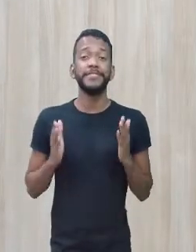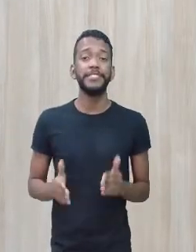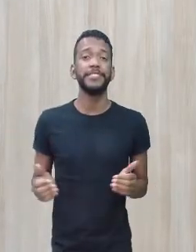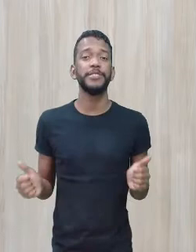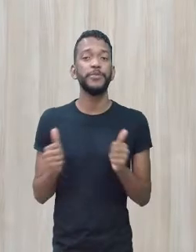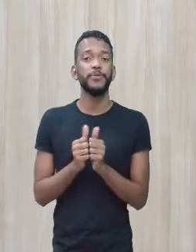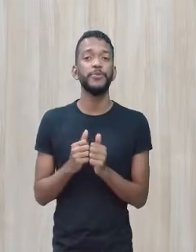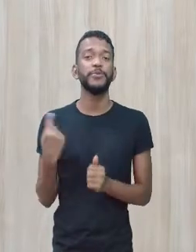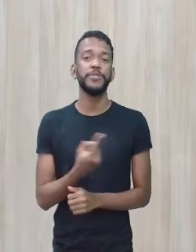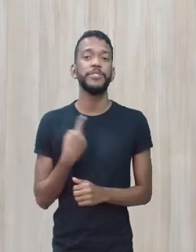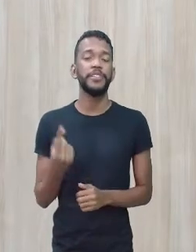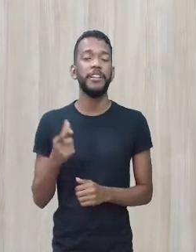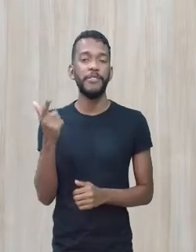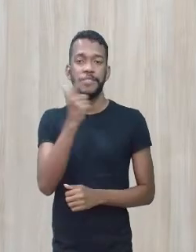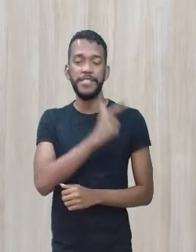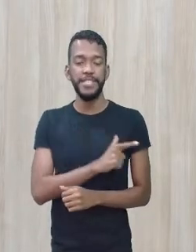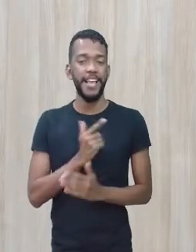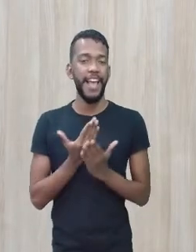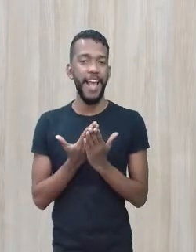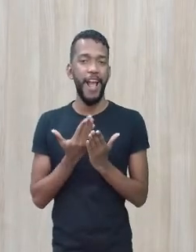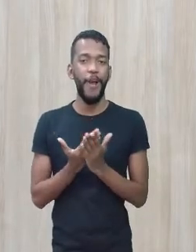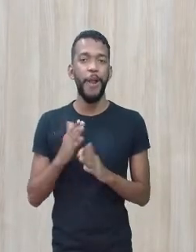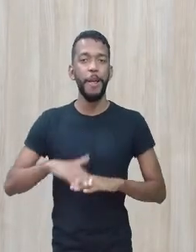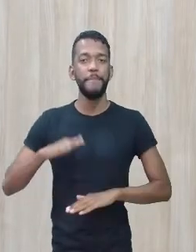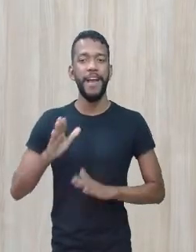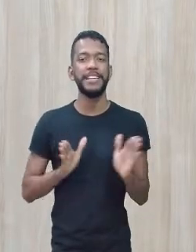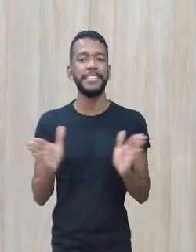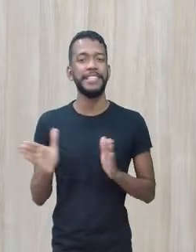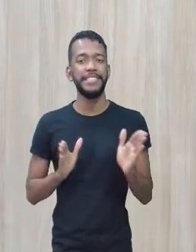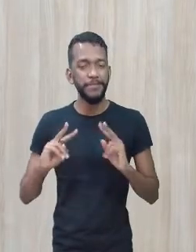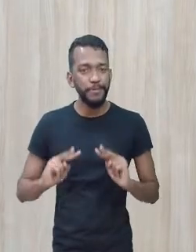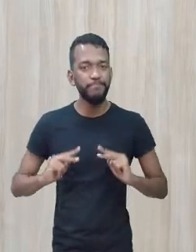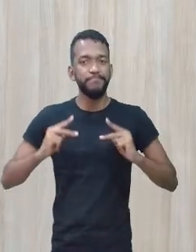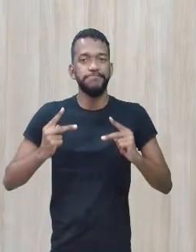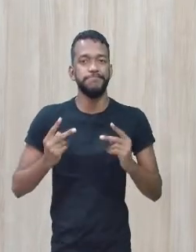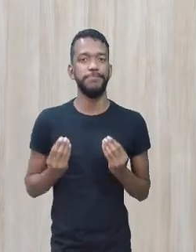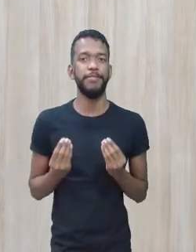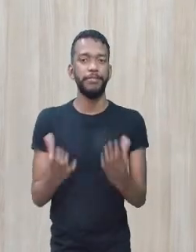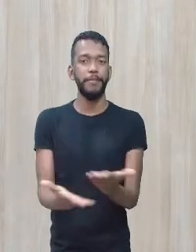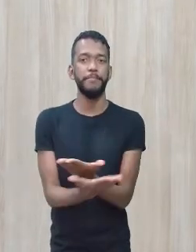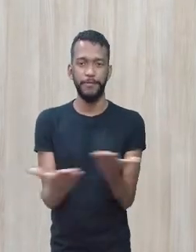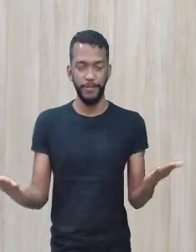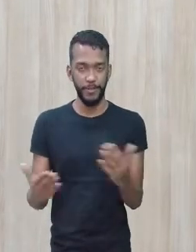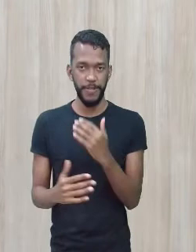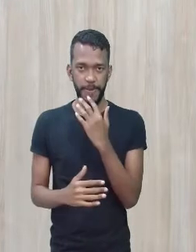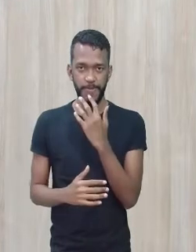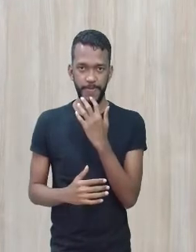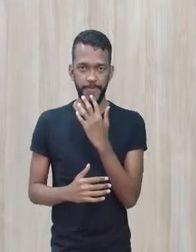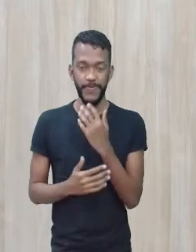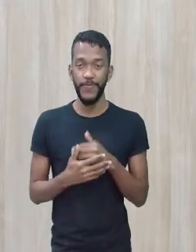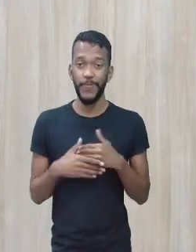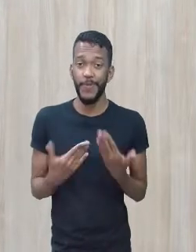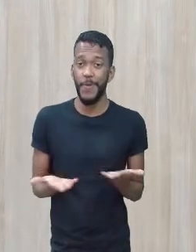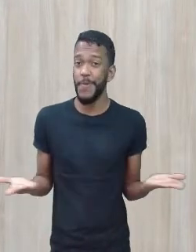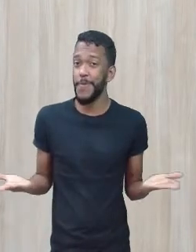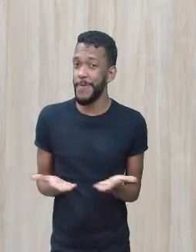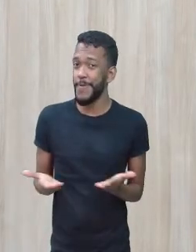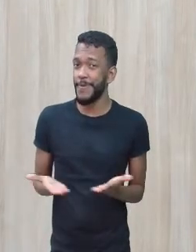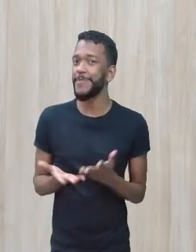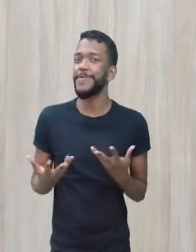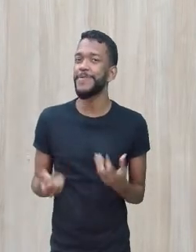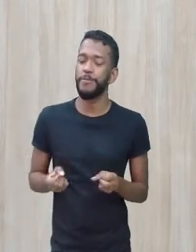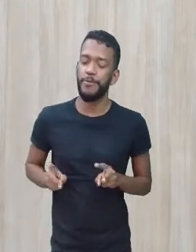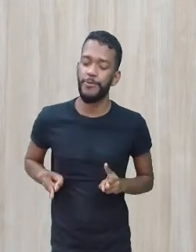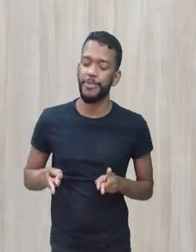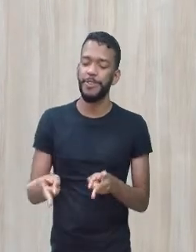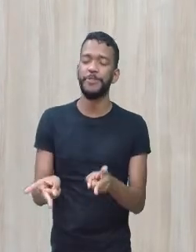aqui junto com a gente para tornar a aula um pouco mais acessível para vocês. Então, hoje, nós vamos dar continuidade